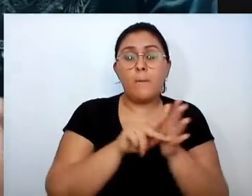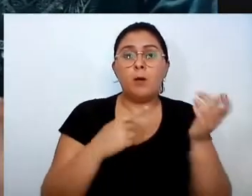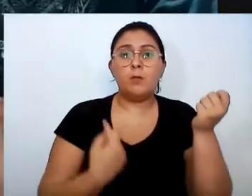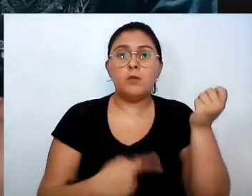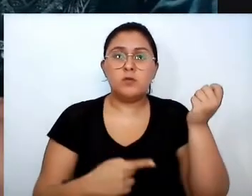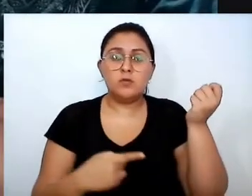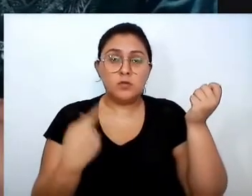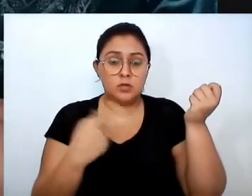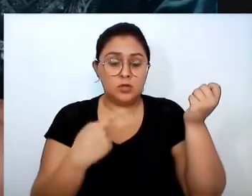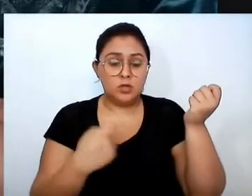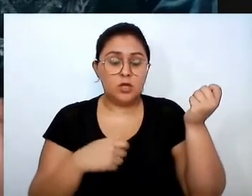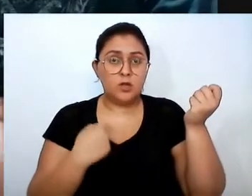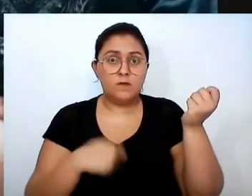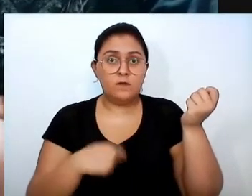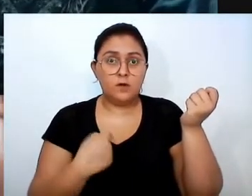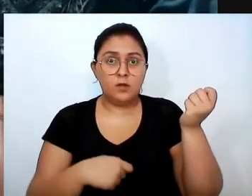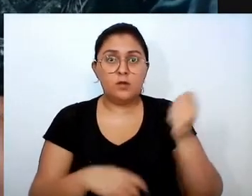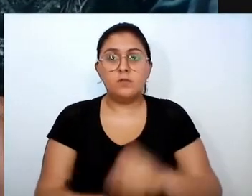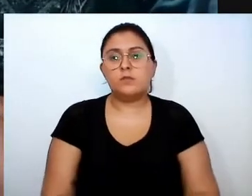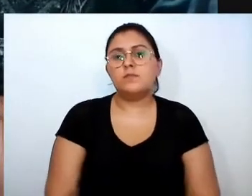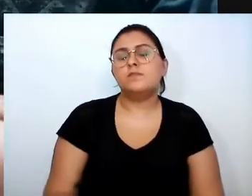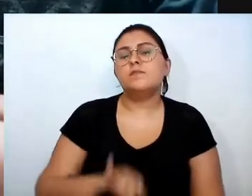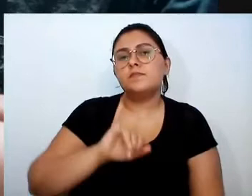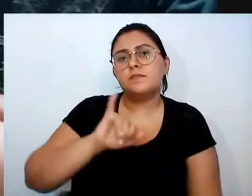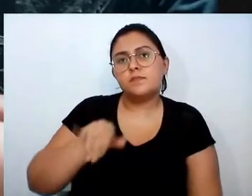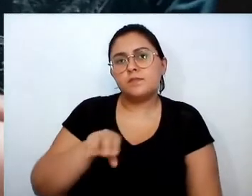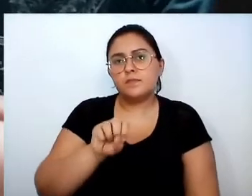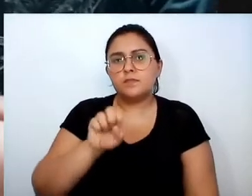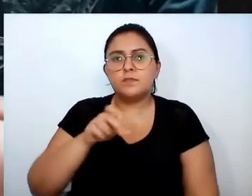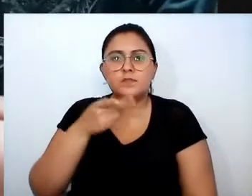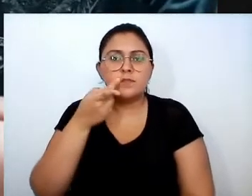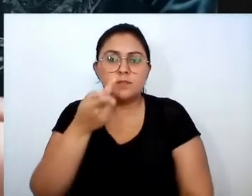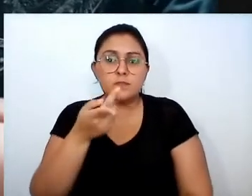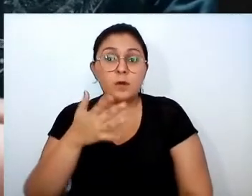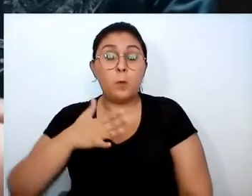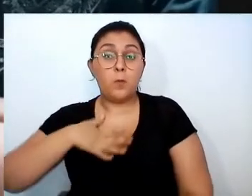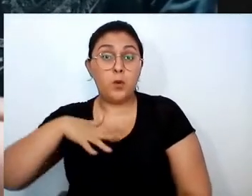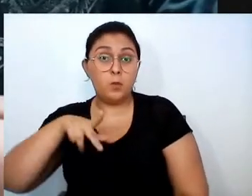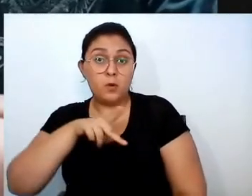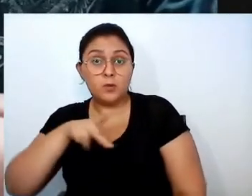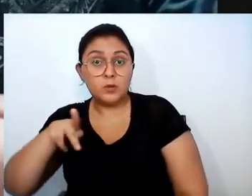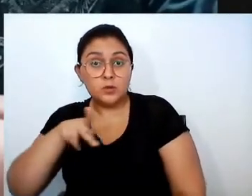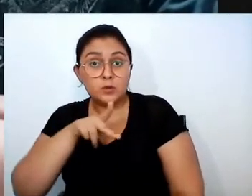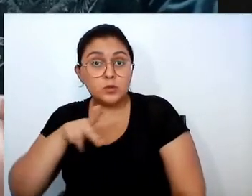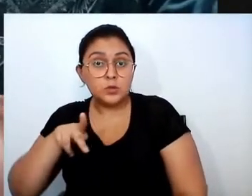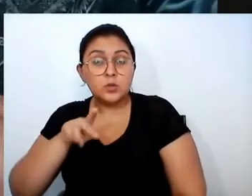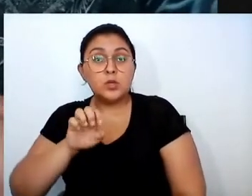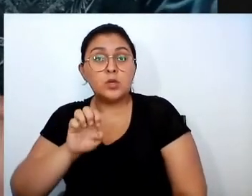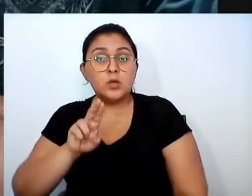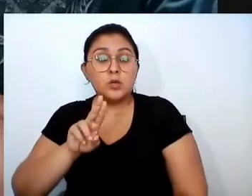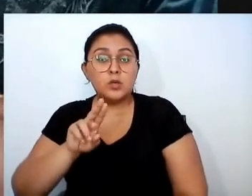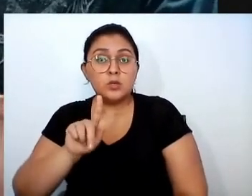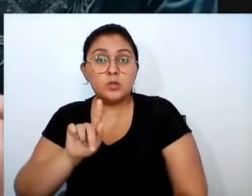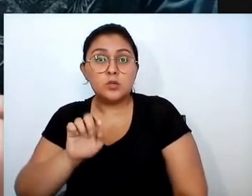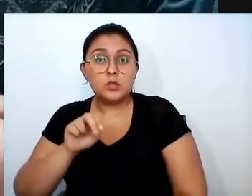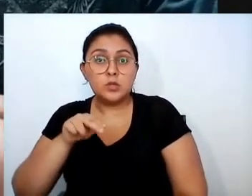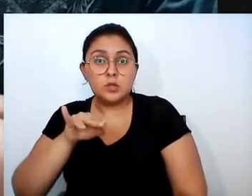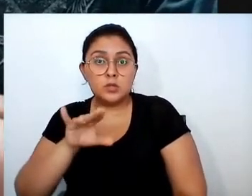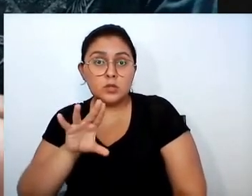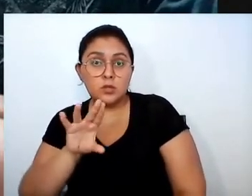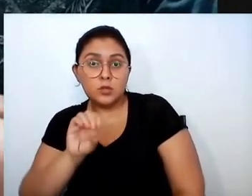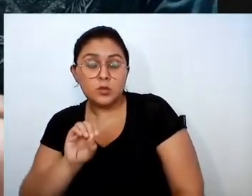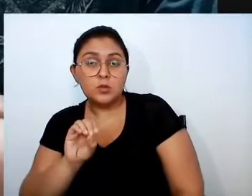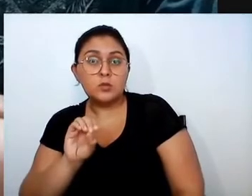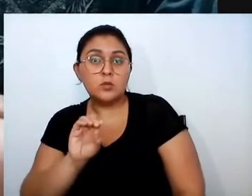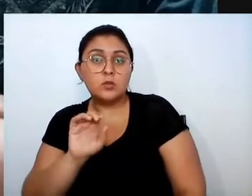do violão. Eu tenho o meu professor, né, o professor Eugênio, o professor de violão, ele vem